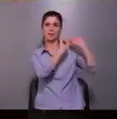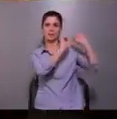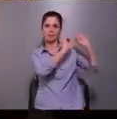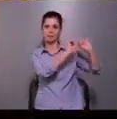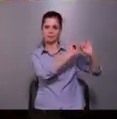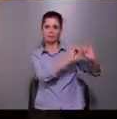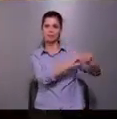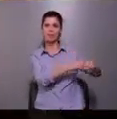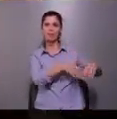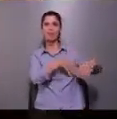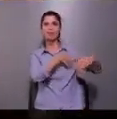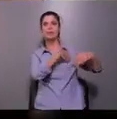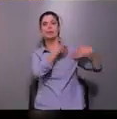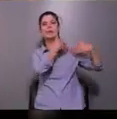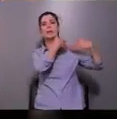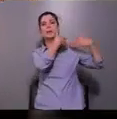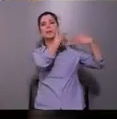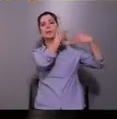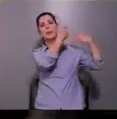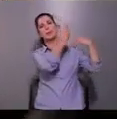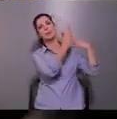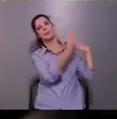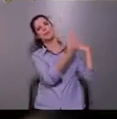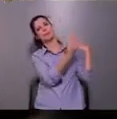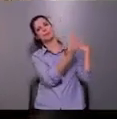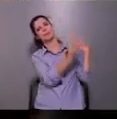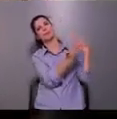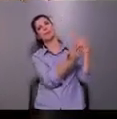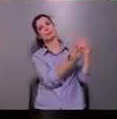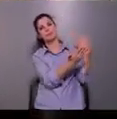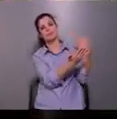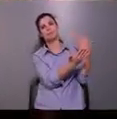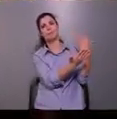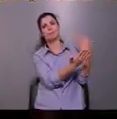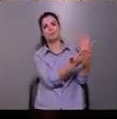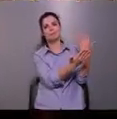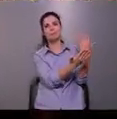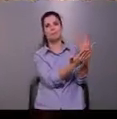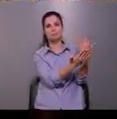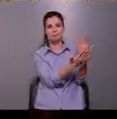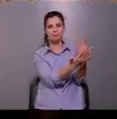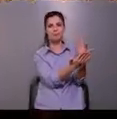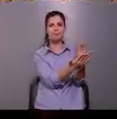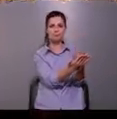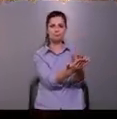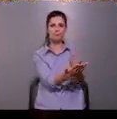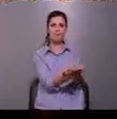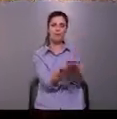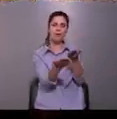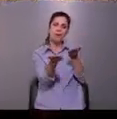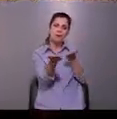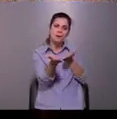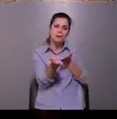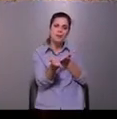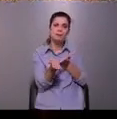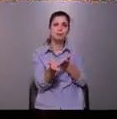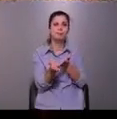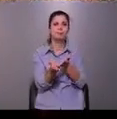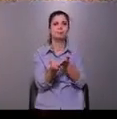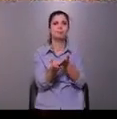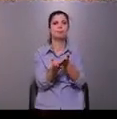sicut erat in principio et nunc et semper, et in